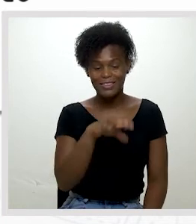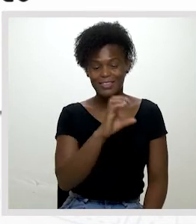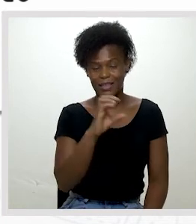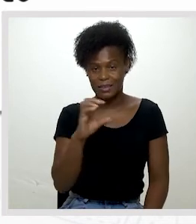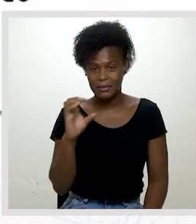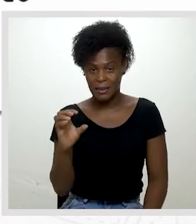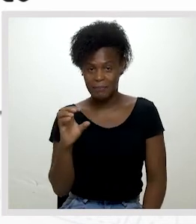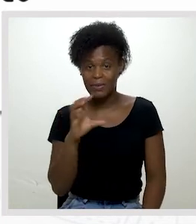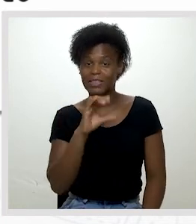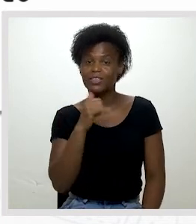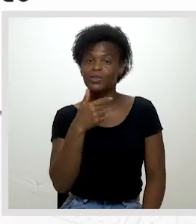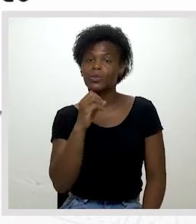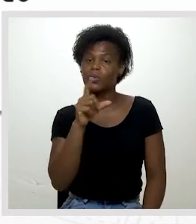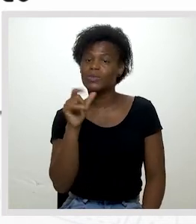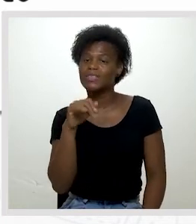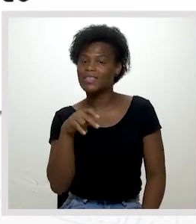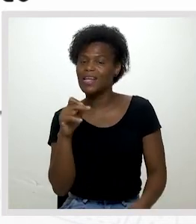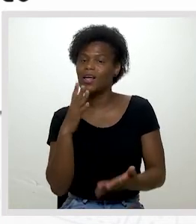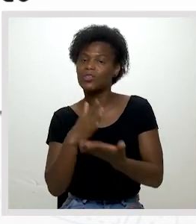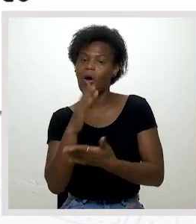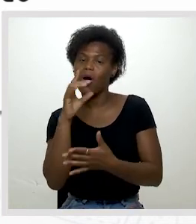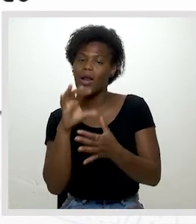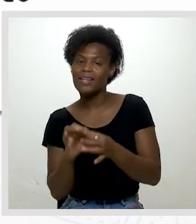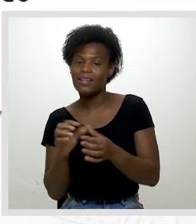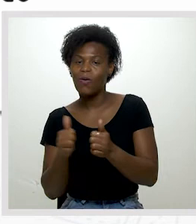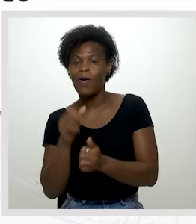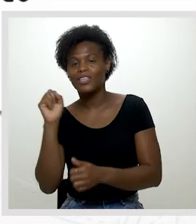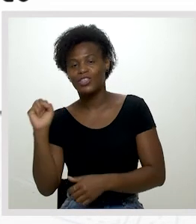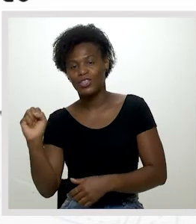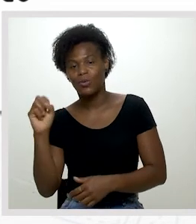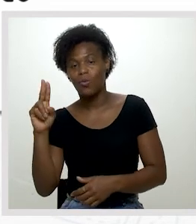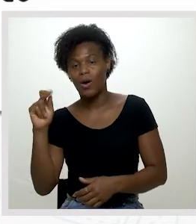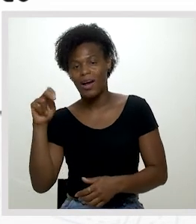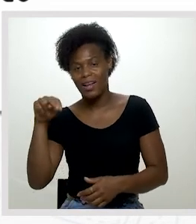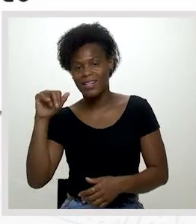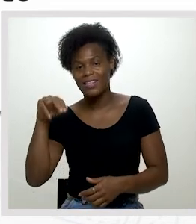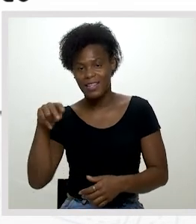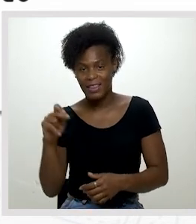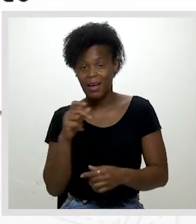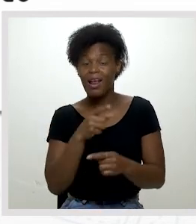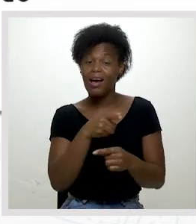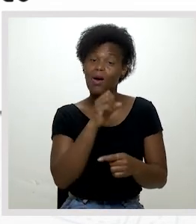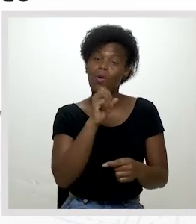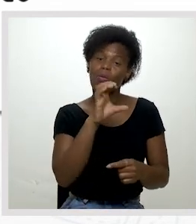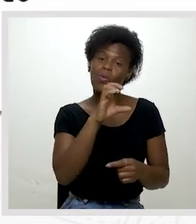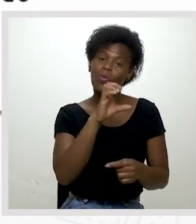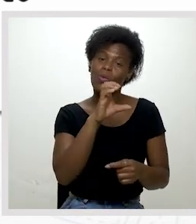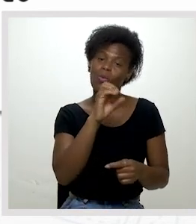a citosina liga-se exclusivamente, somente com a guanina. Então, nesse caso, o codão complementar